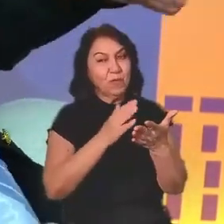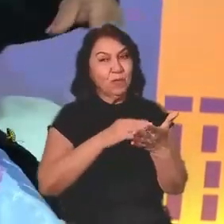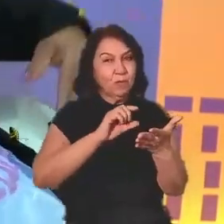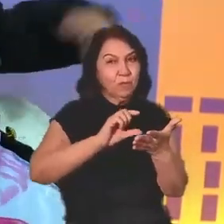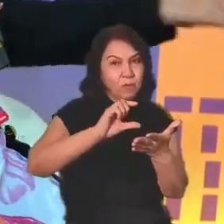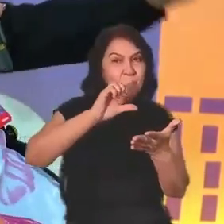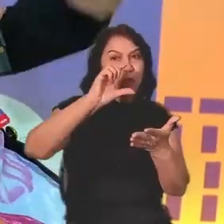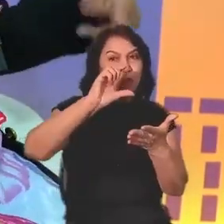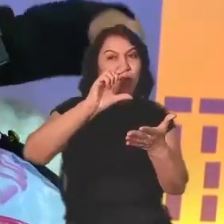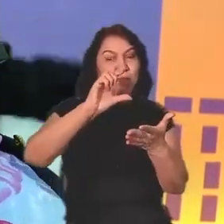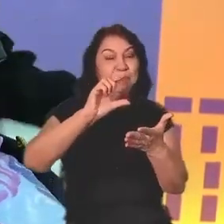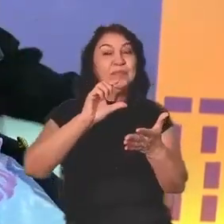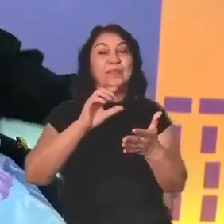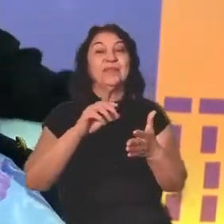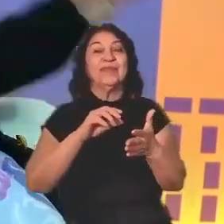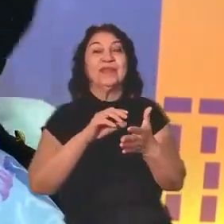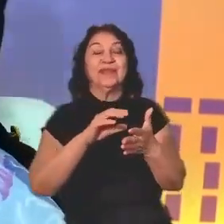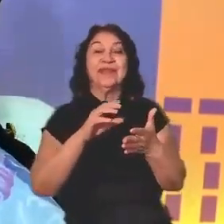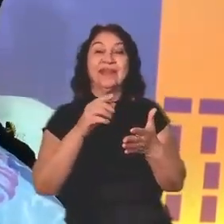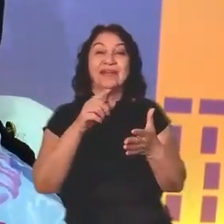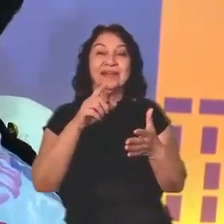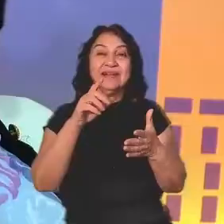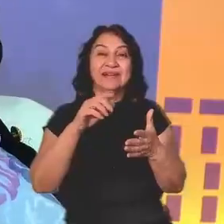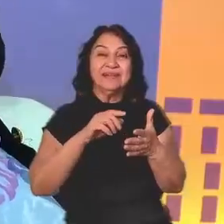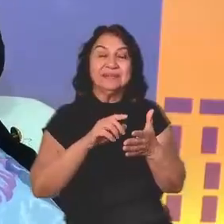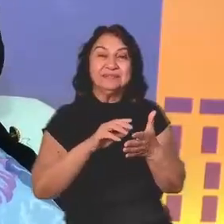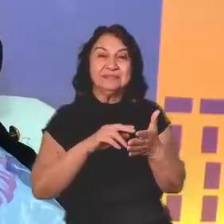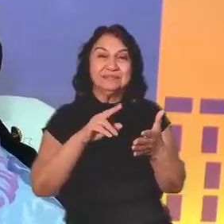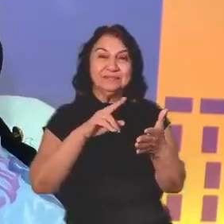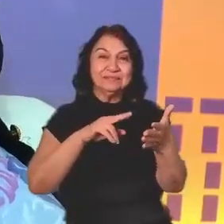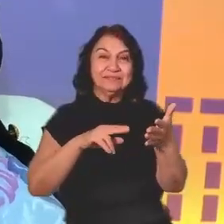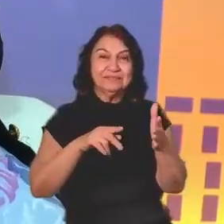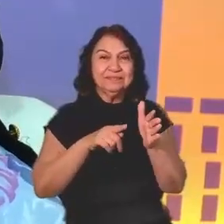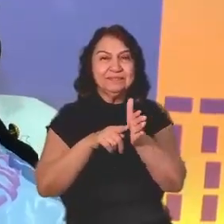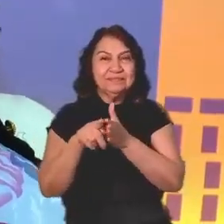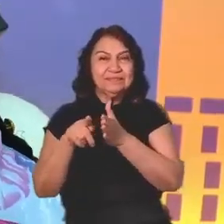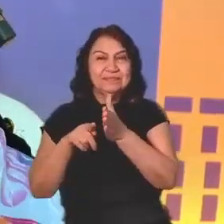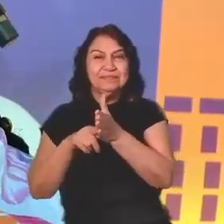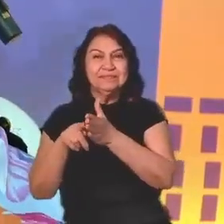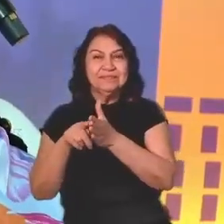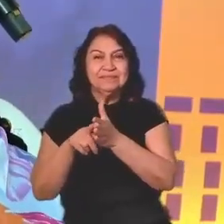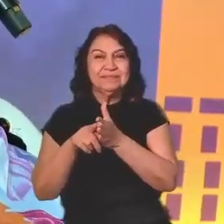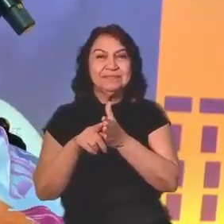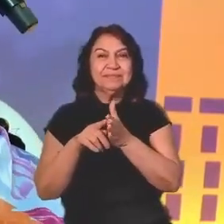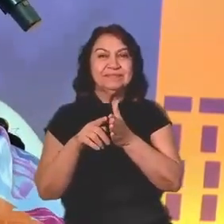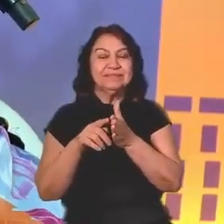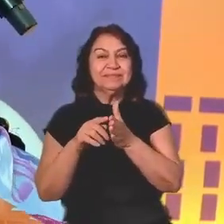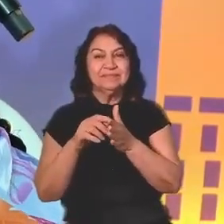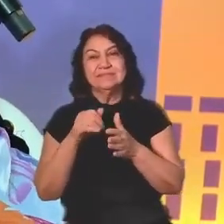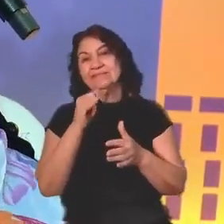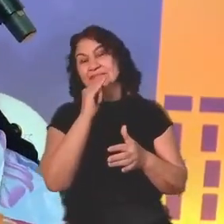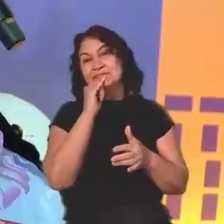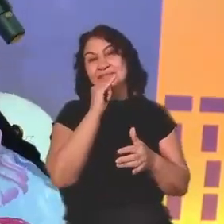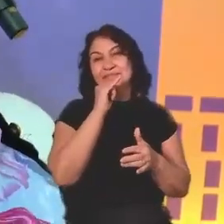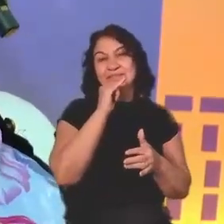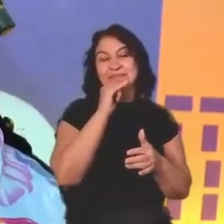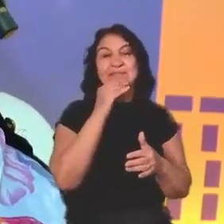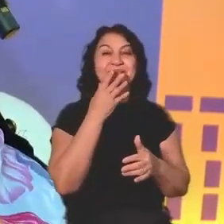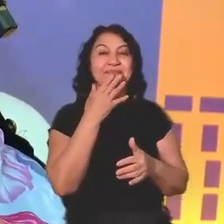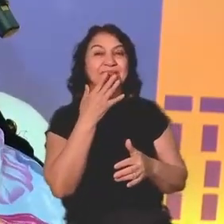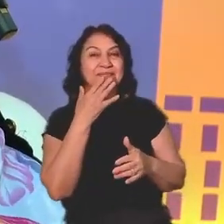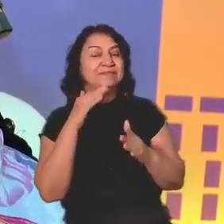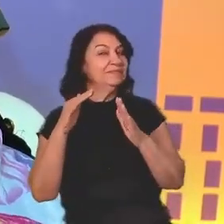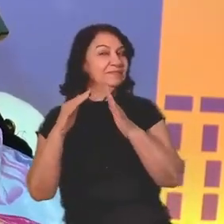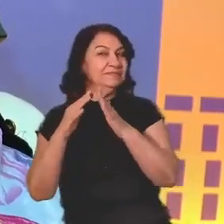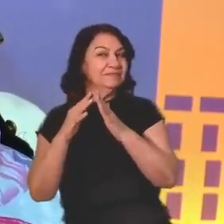você vinha, ela pegava a leitura, ela fazia cada pergunta assim, que cor que era a casa do